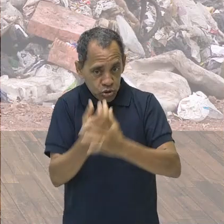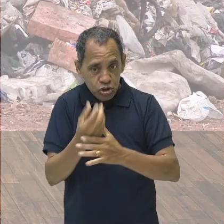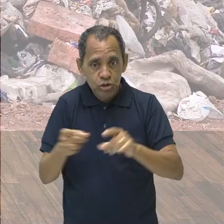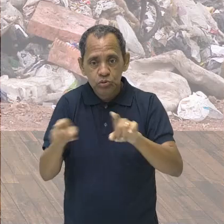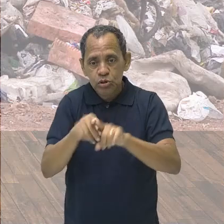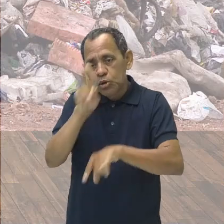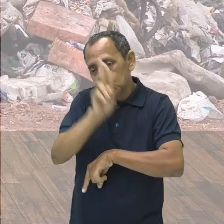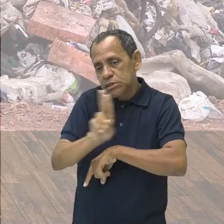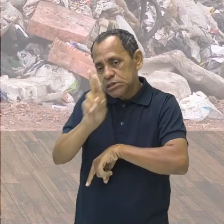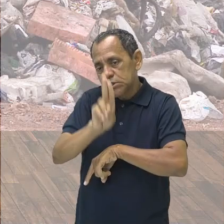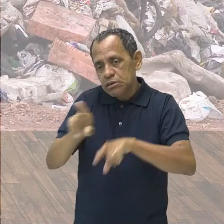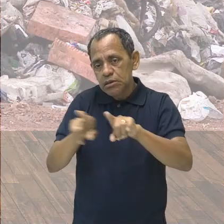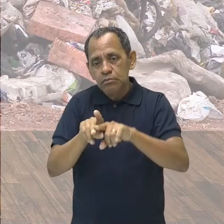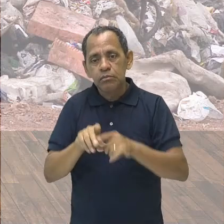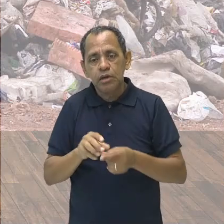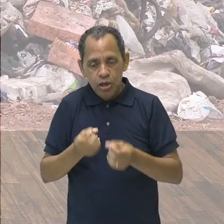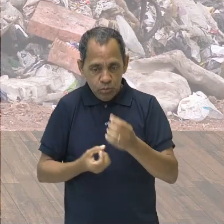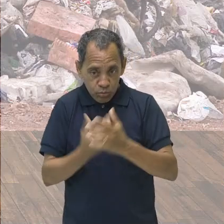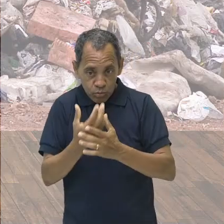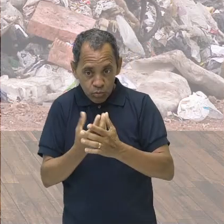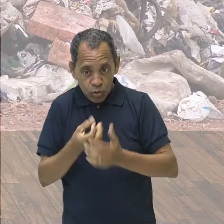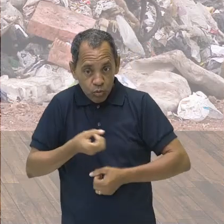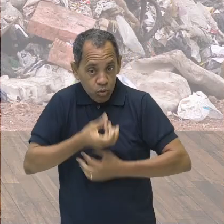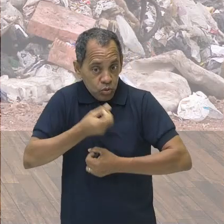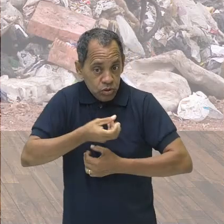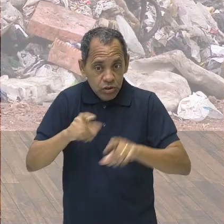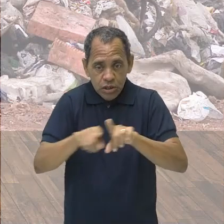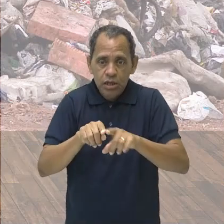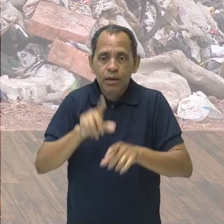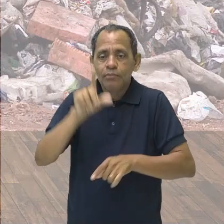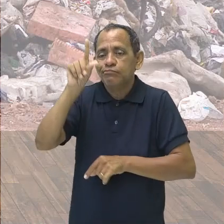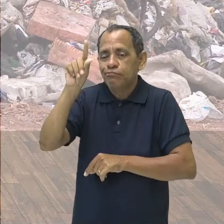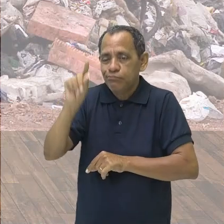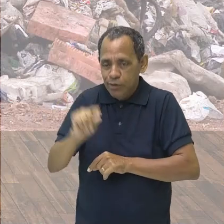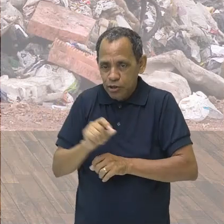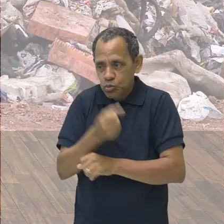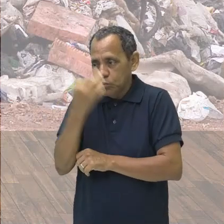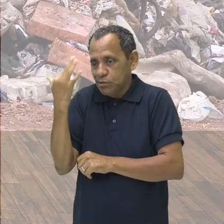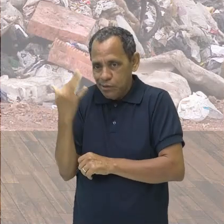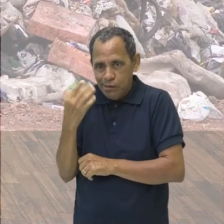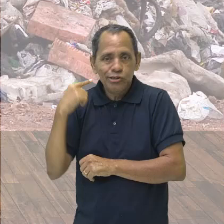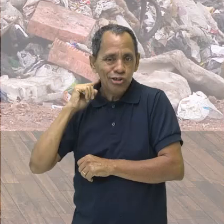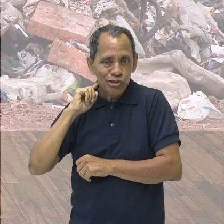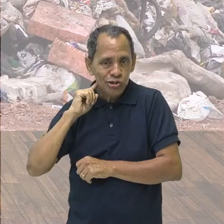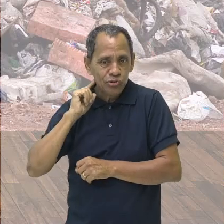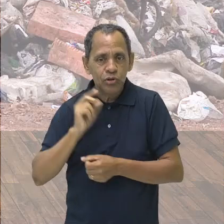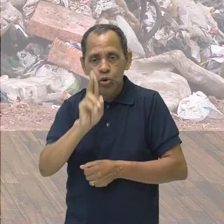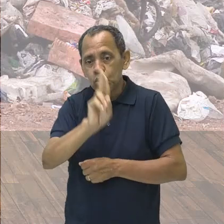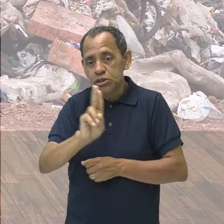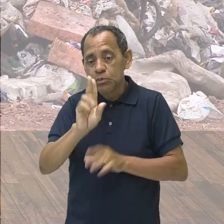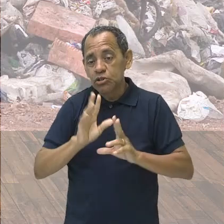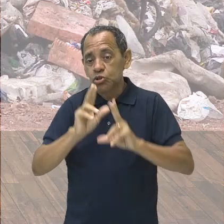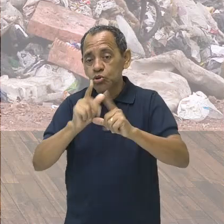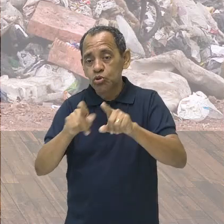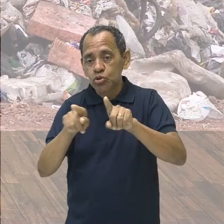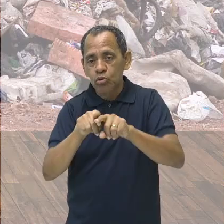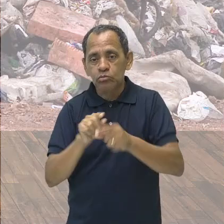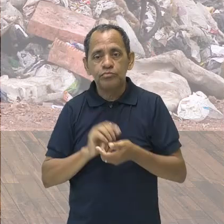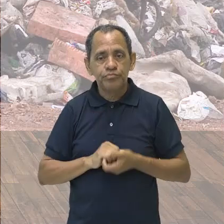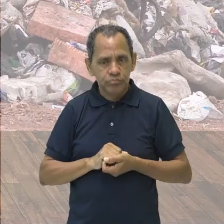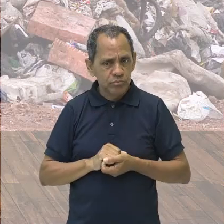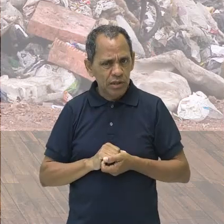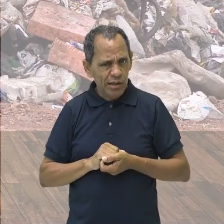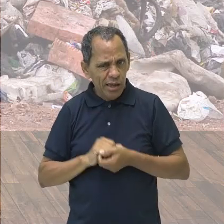produzir cada vez menos resíduos? É isso que a gente tem que pensar. Usando todos esses lixos como um recurso,